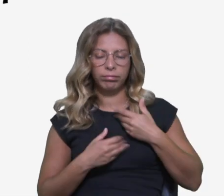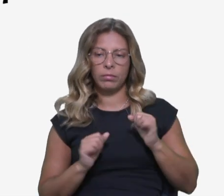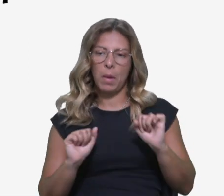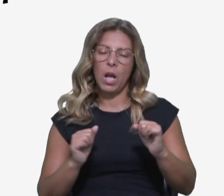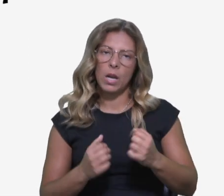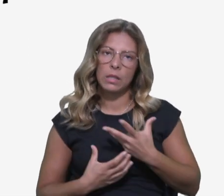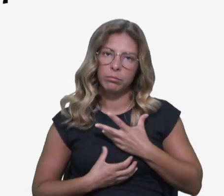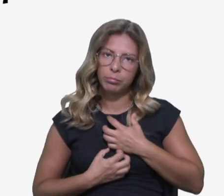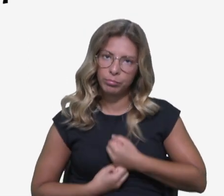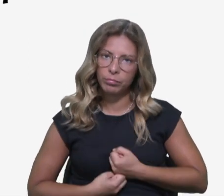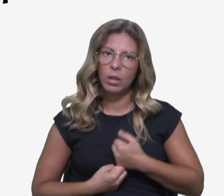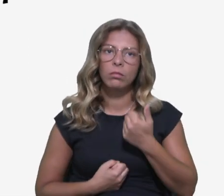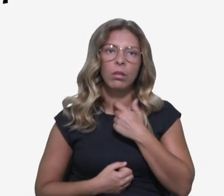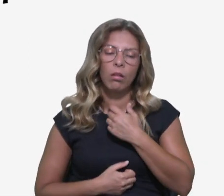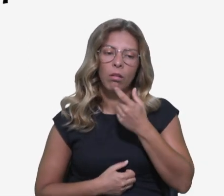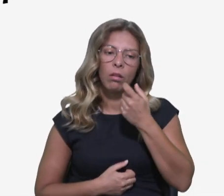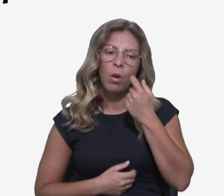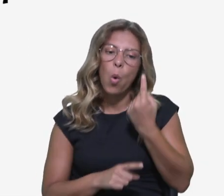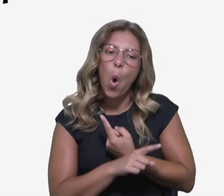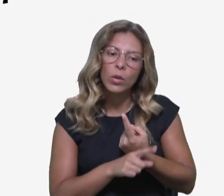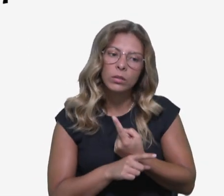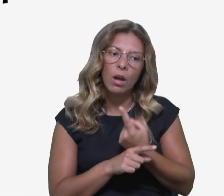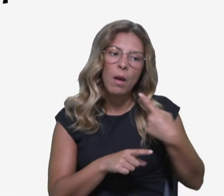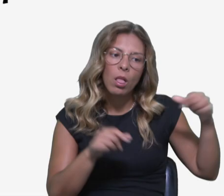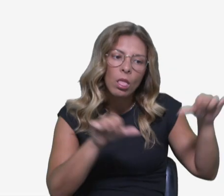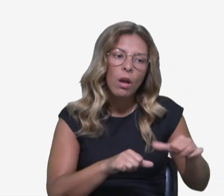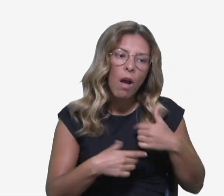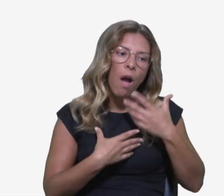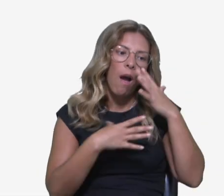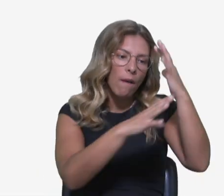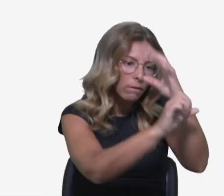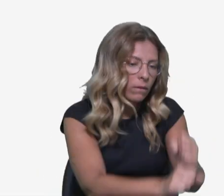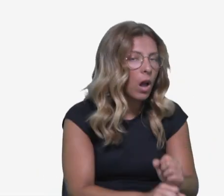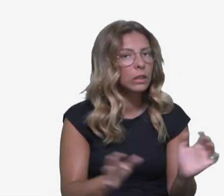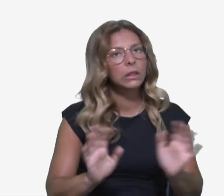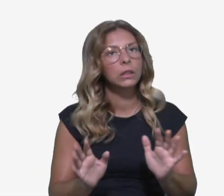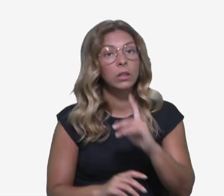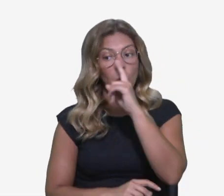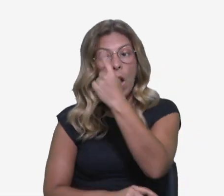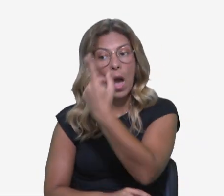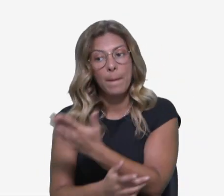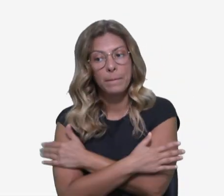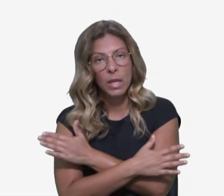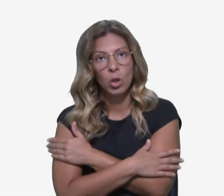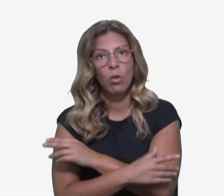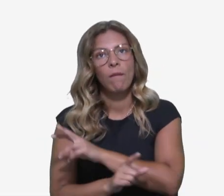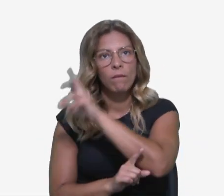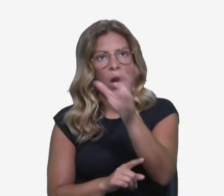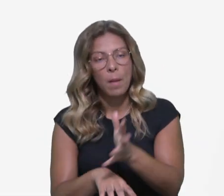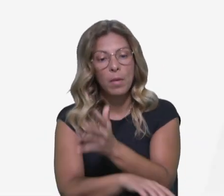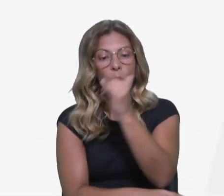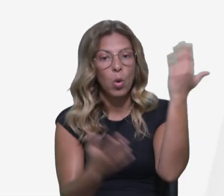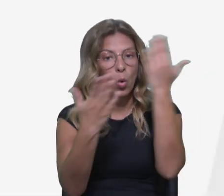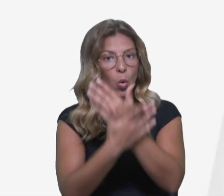em tentação. Disse-lhes ainda: Se algum de vós tiver um amigo, poderá ter de ir à sua casa à meia-noite para lhe